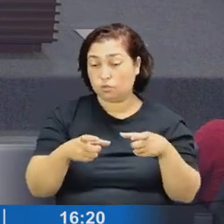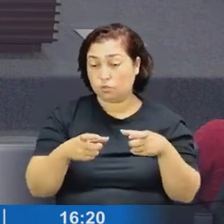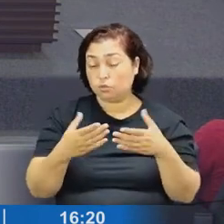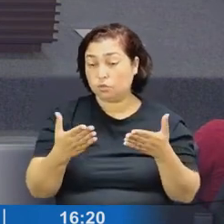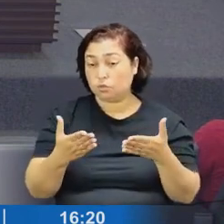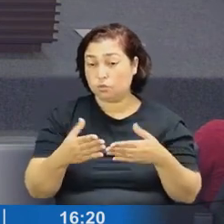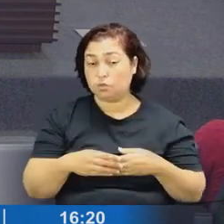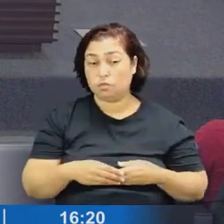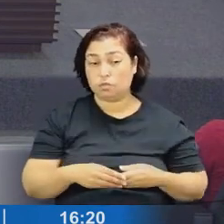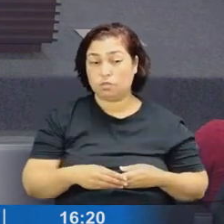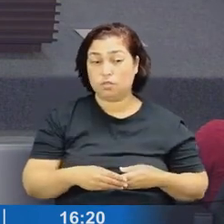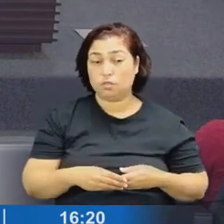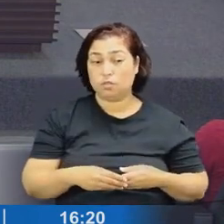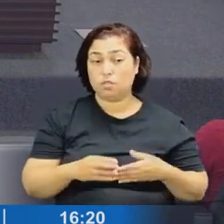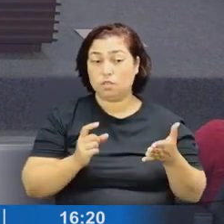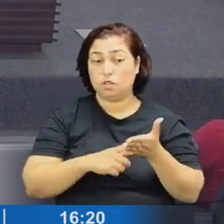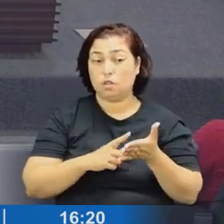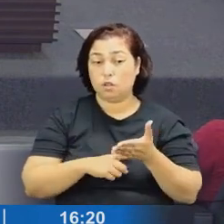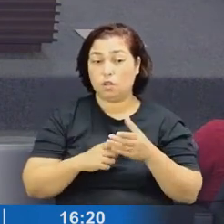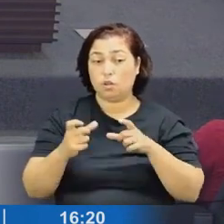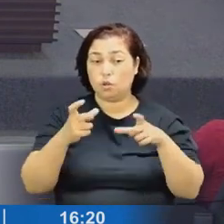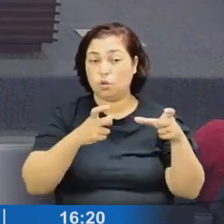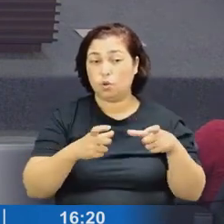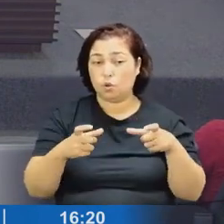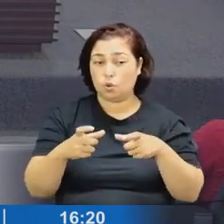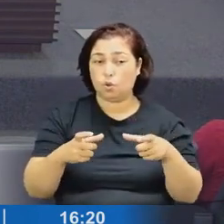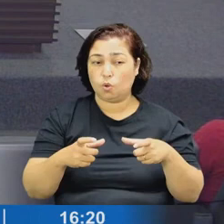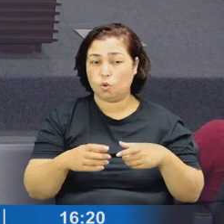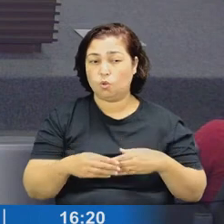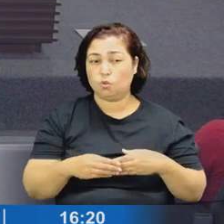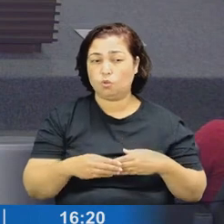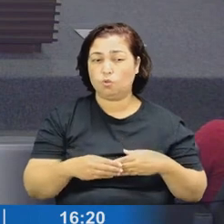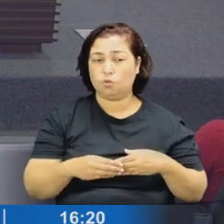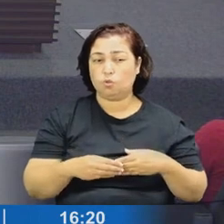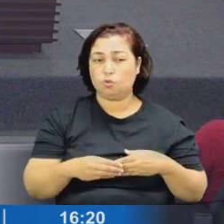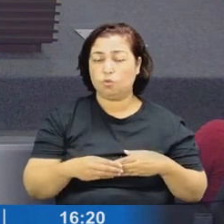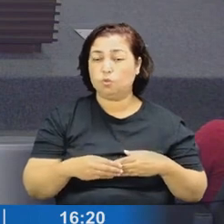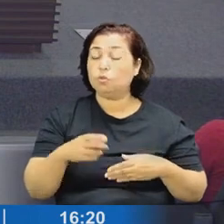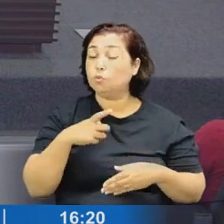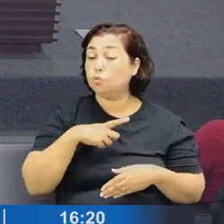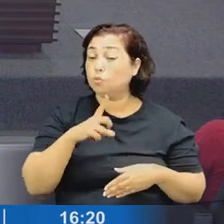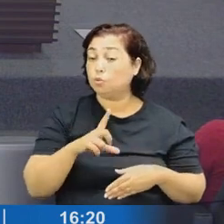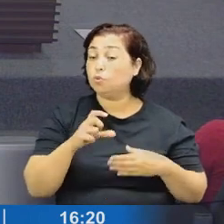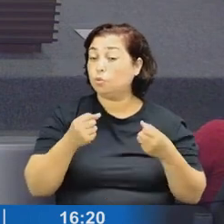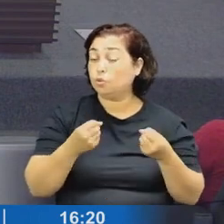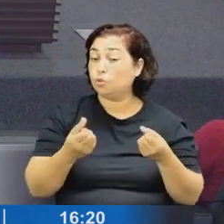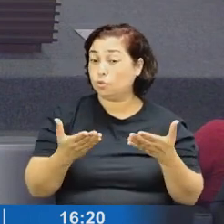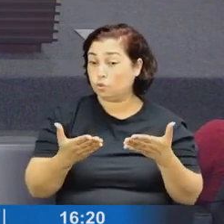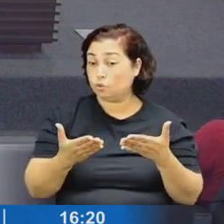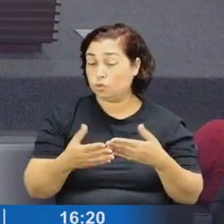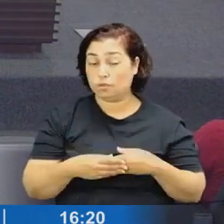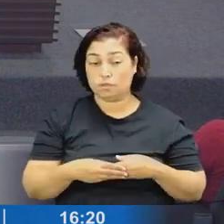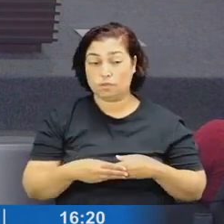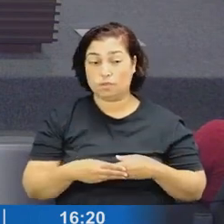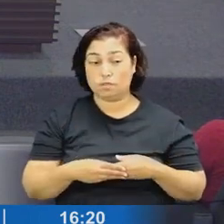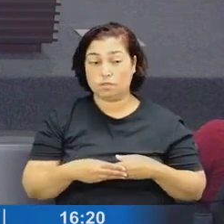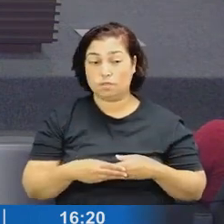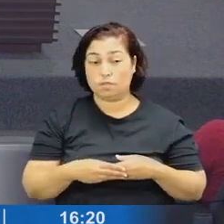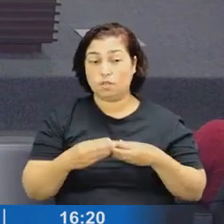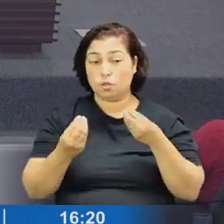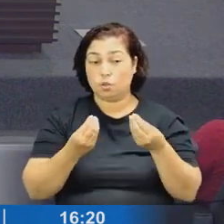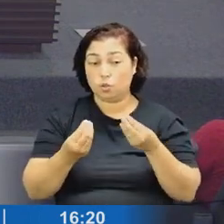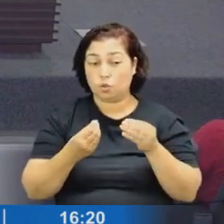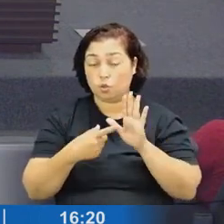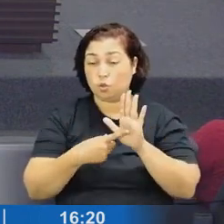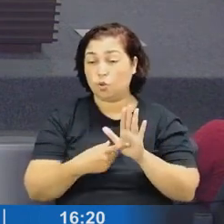aonde numa agenda A1 aquela fotinha pousada com os personagens aliás tem que ter mas não é aquela que tem que ser a principal é como